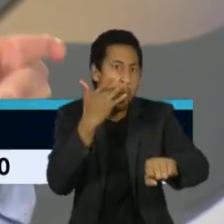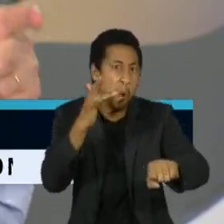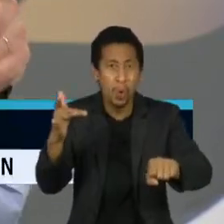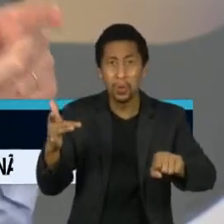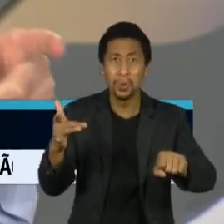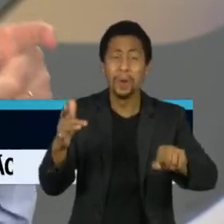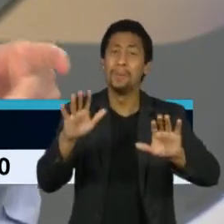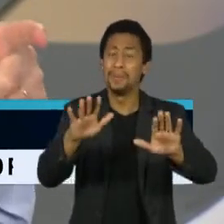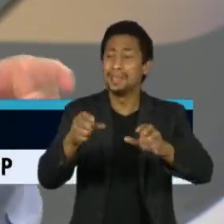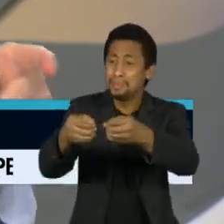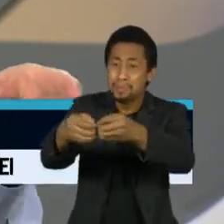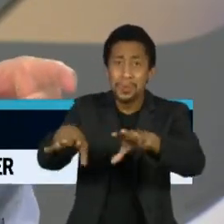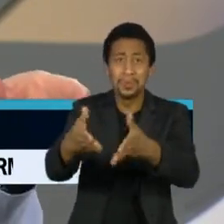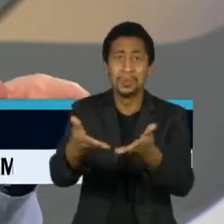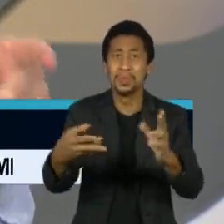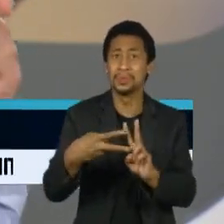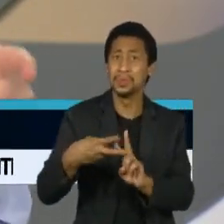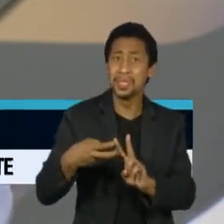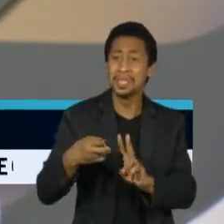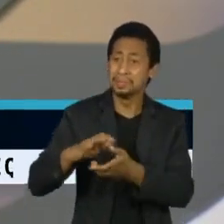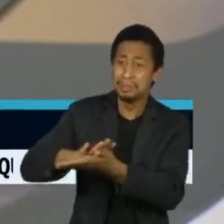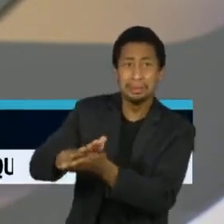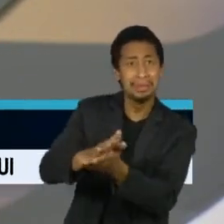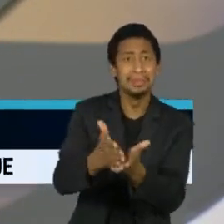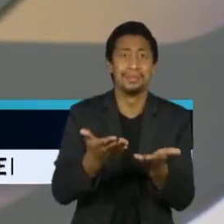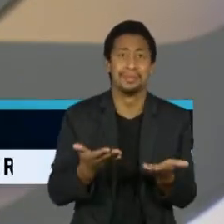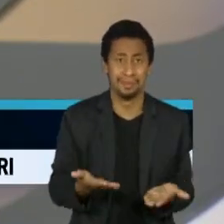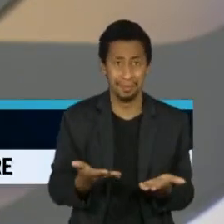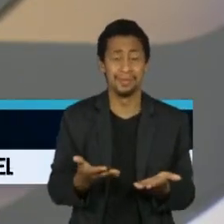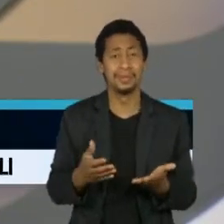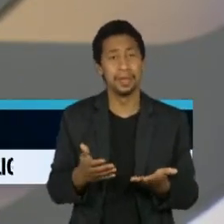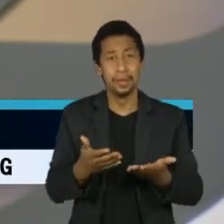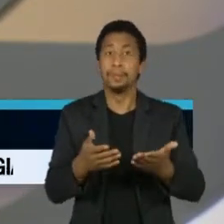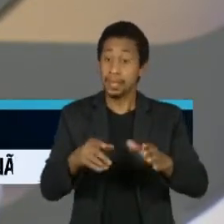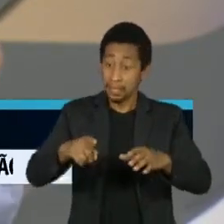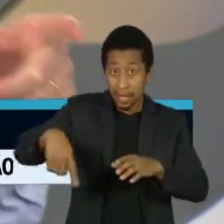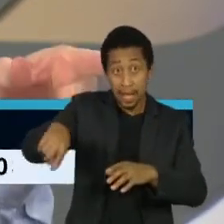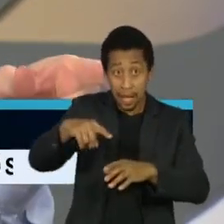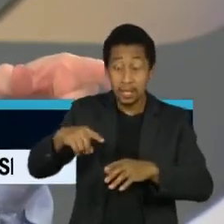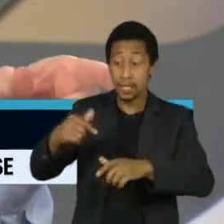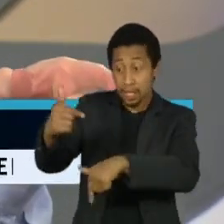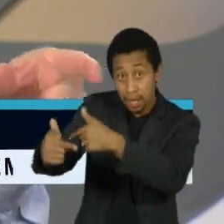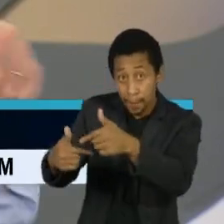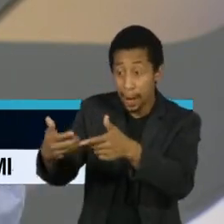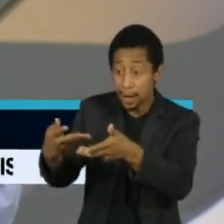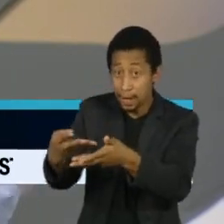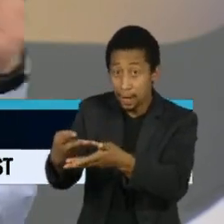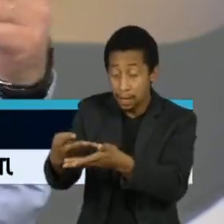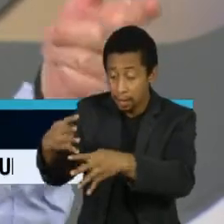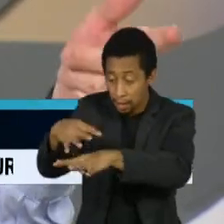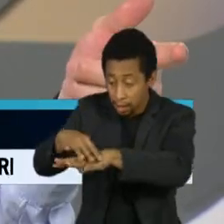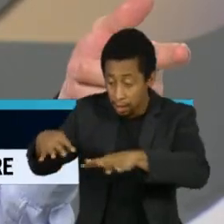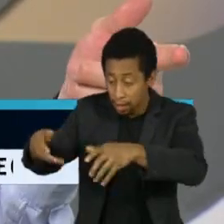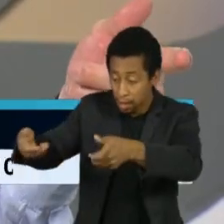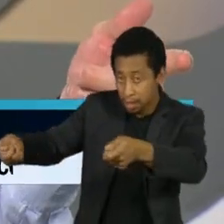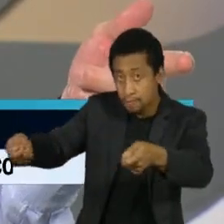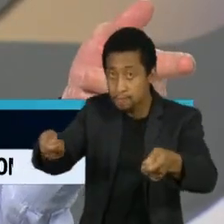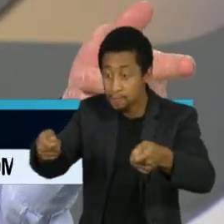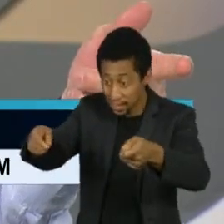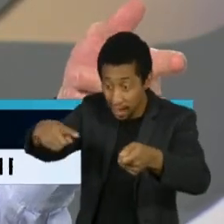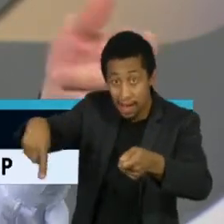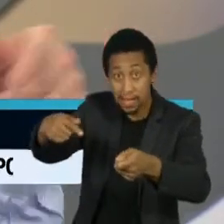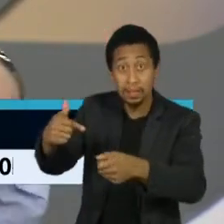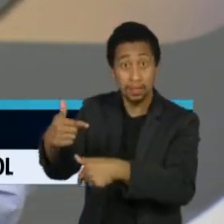E os mineiros que estão fazendo isso também estão passando por essa condição, porque eles estão vivendo até numa situação de